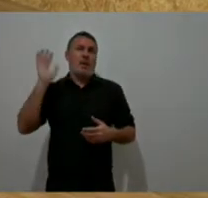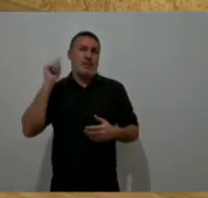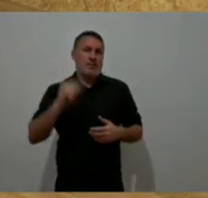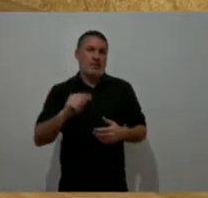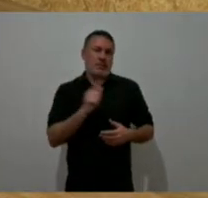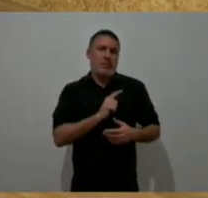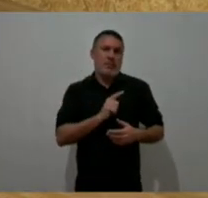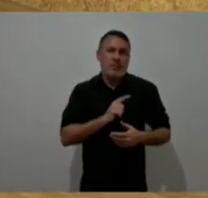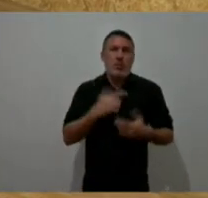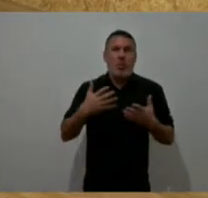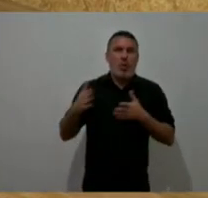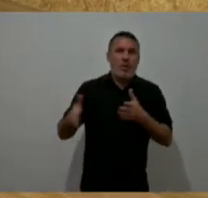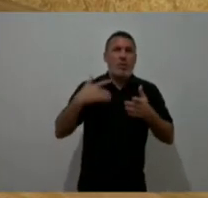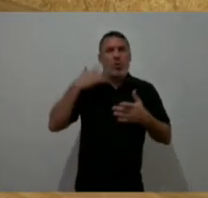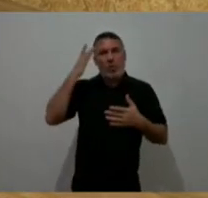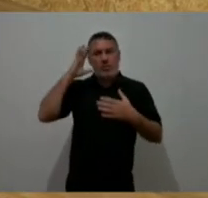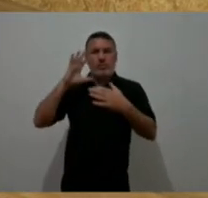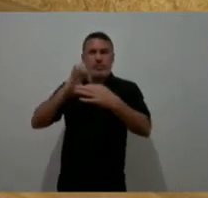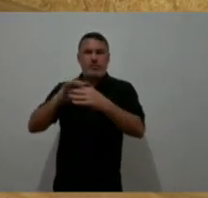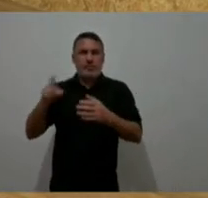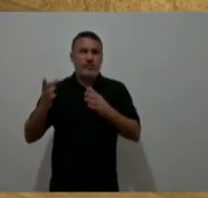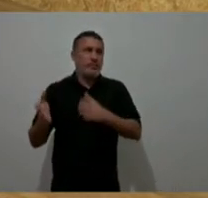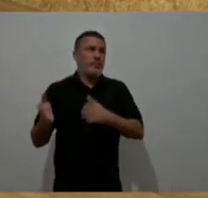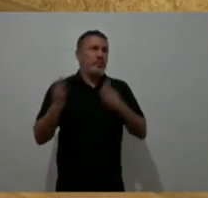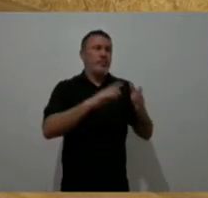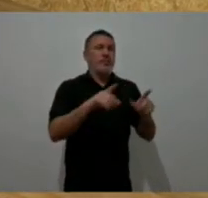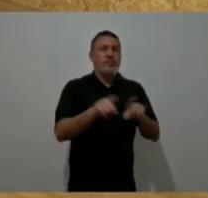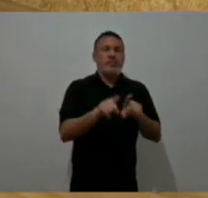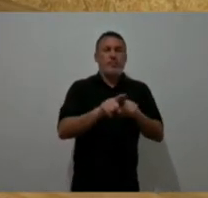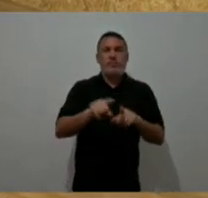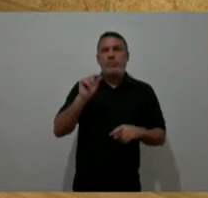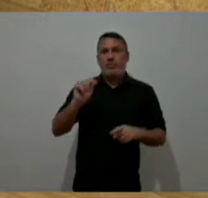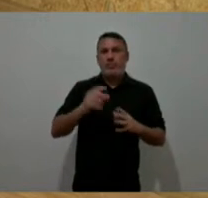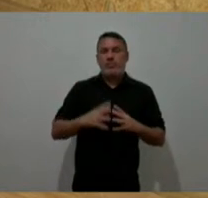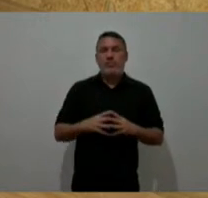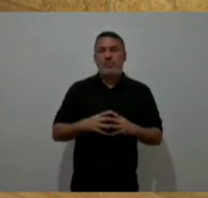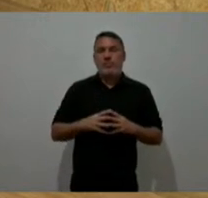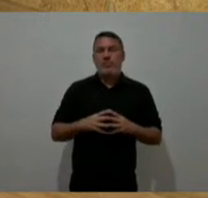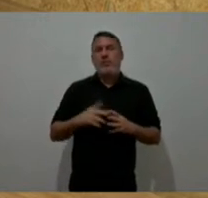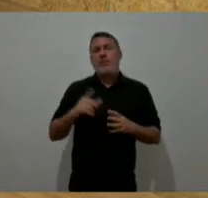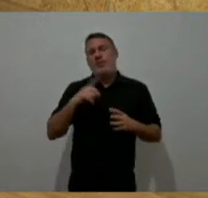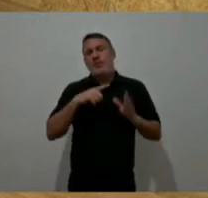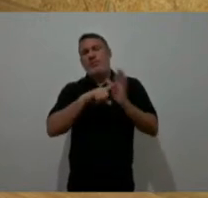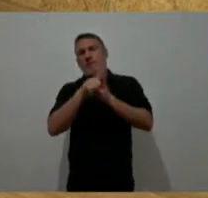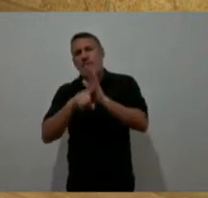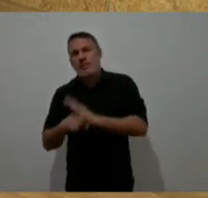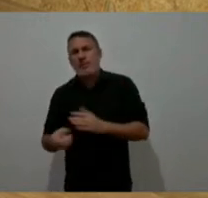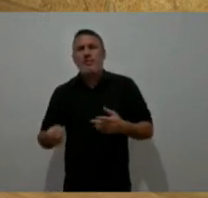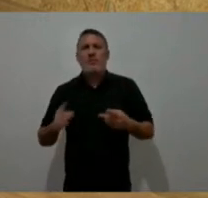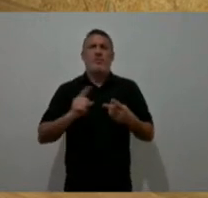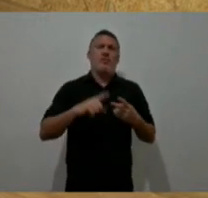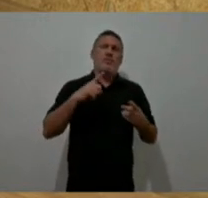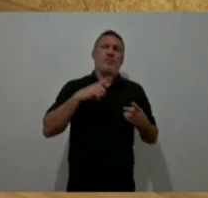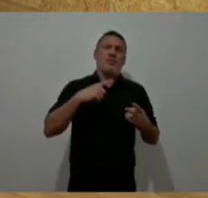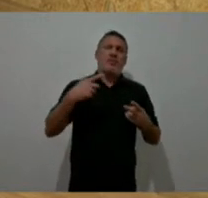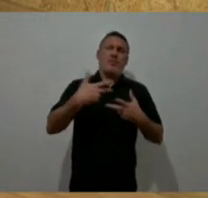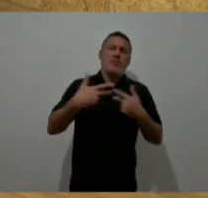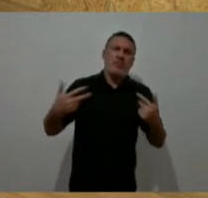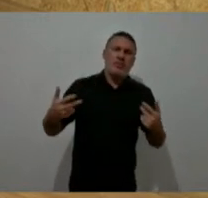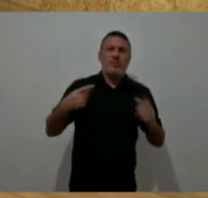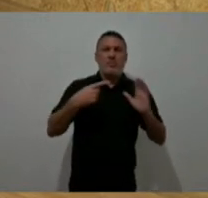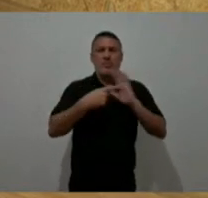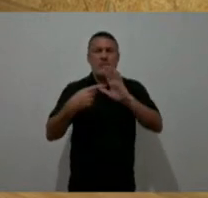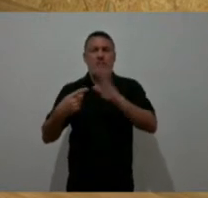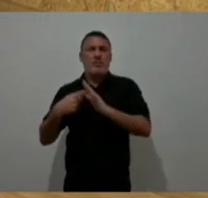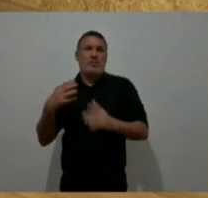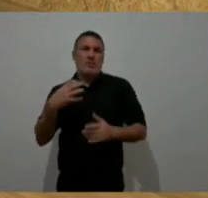que ir. E o outro exemplo que eu quero dar é o seguinte. E tem até pesquisas, o INSPER fez uma dessas, e tem pesquisa nesse sentido.